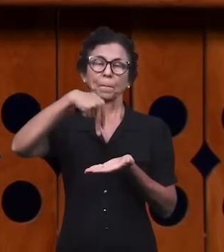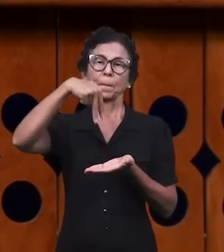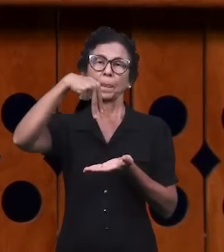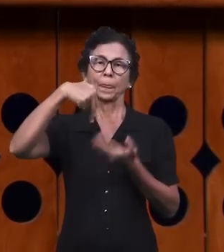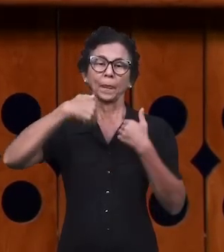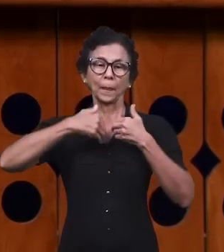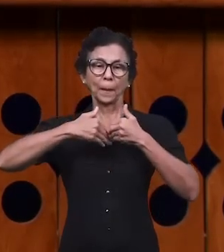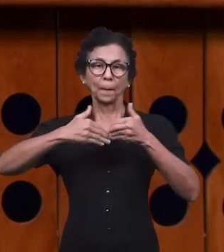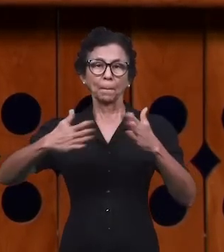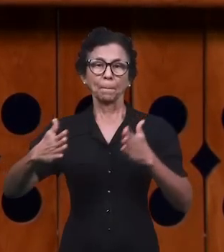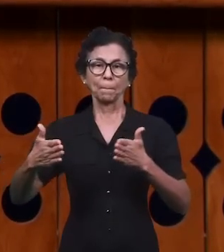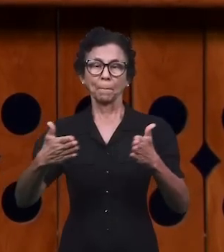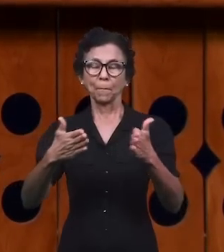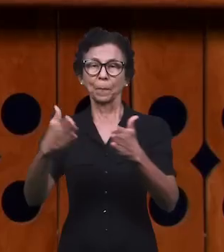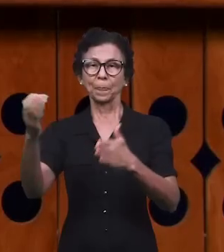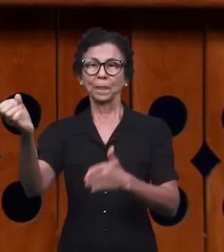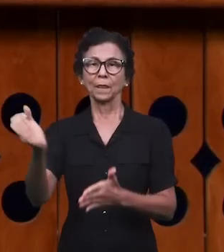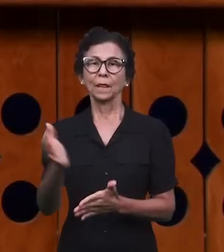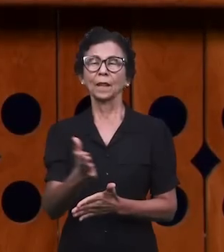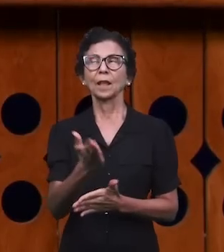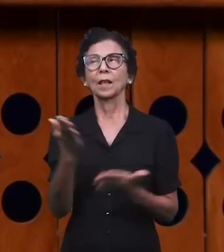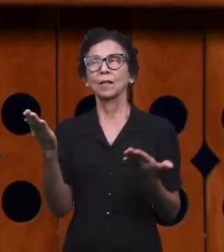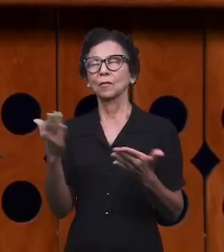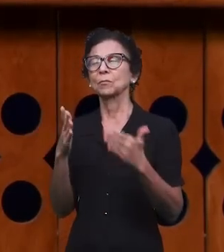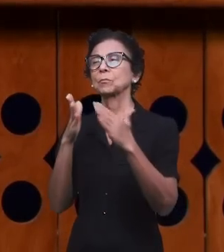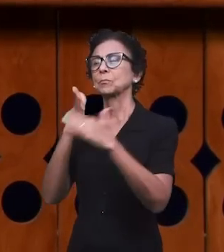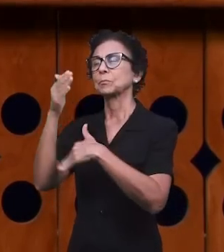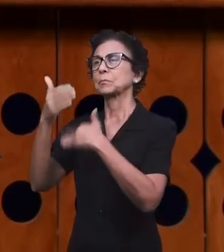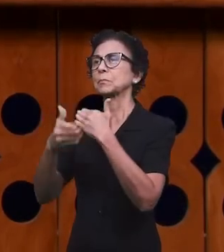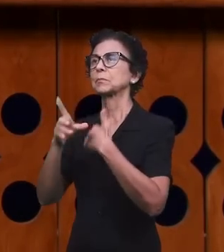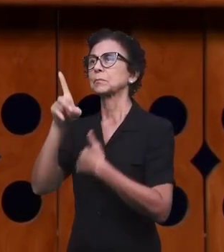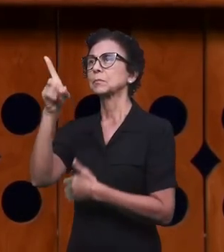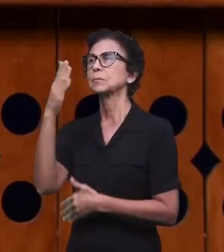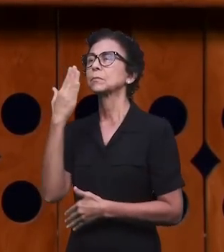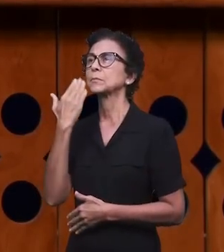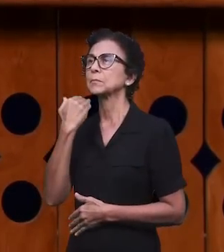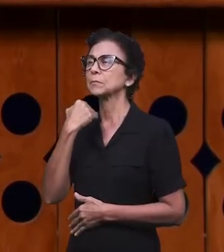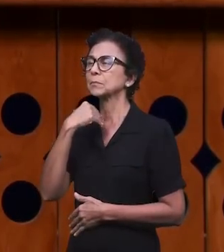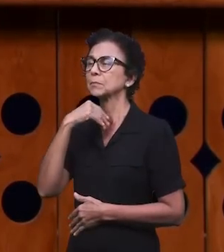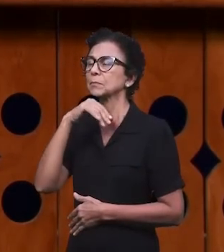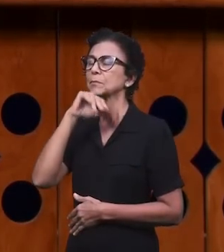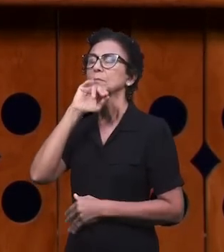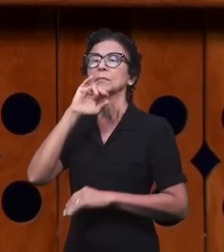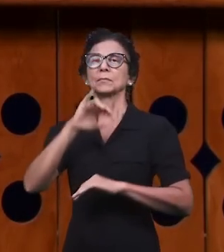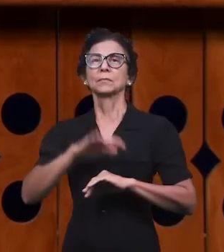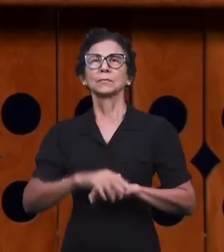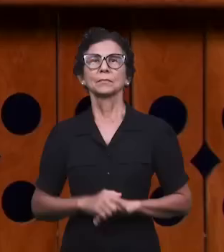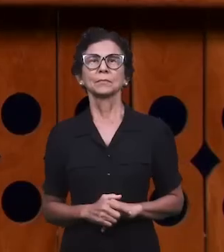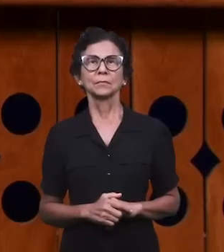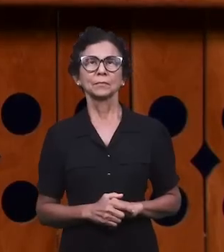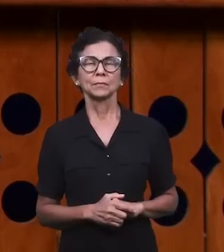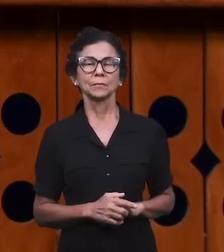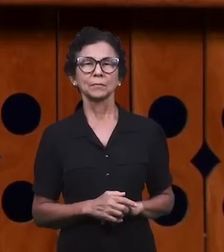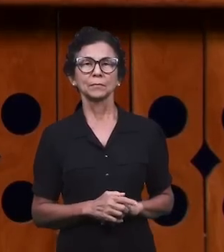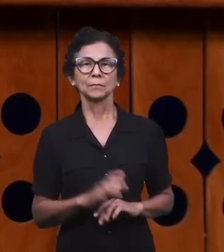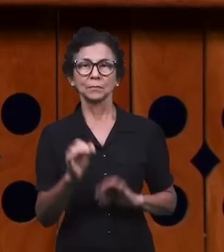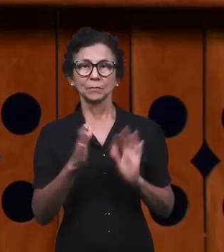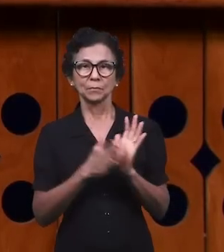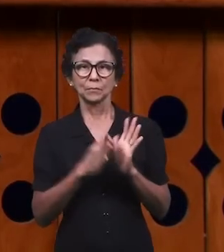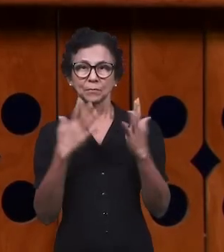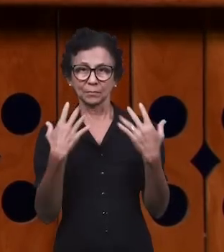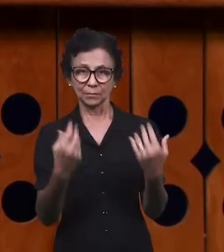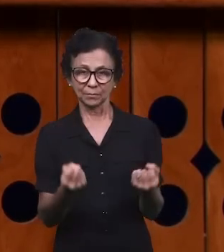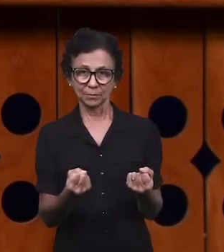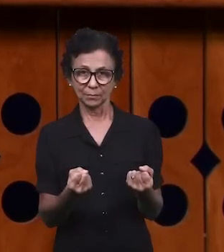novo e vivo caminho e nós podemos chegar à presença do Pai. Aceito esse projeto? Está aceito? O Espírito Santo de Deus